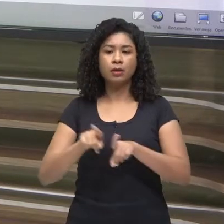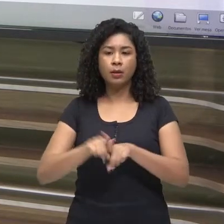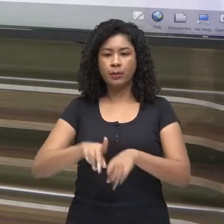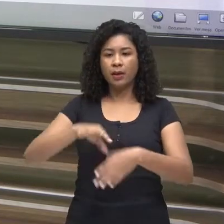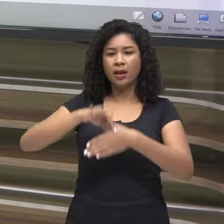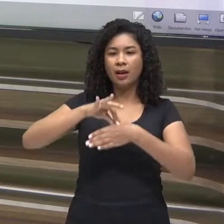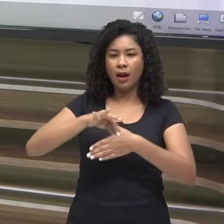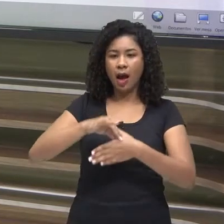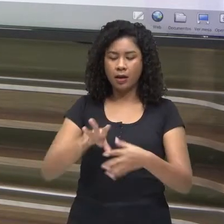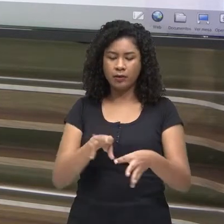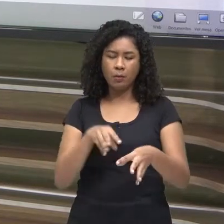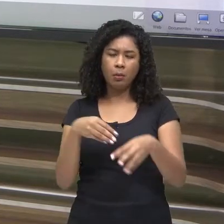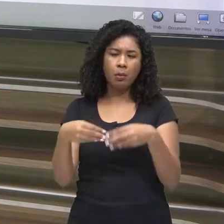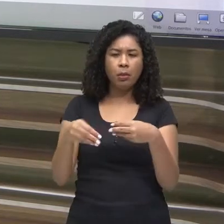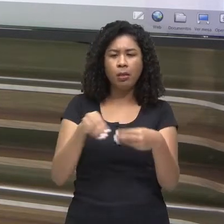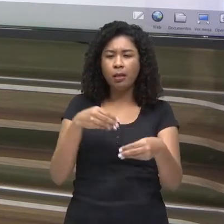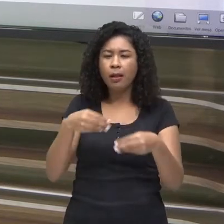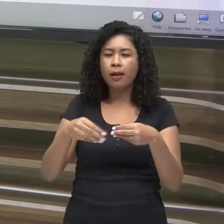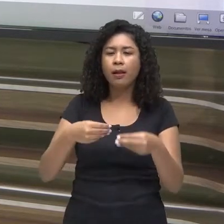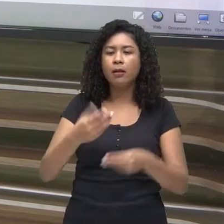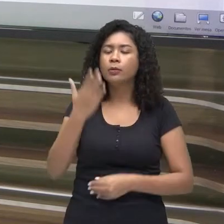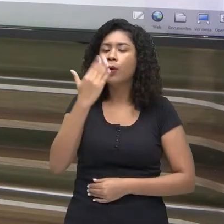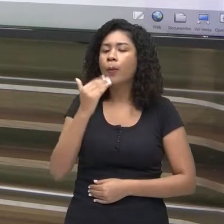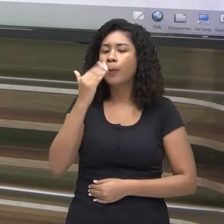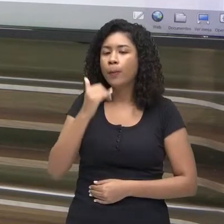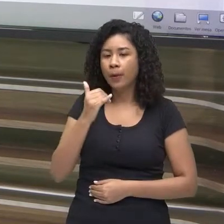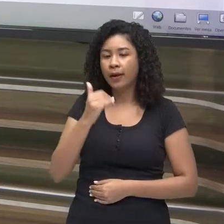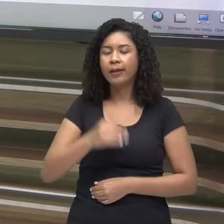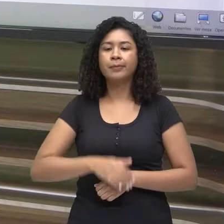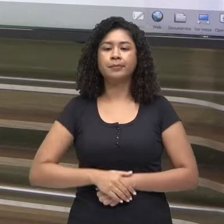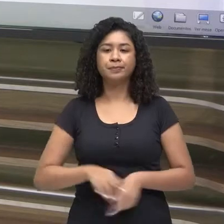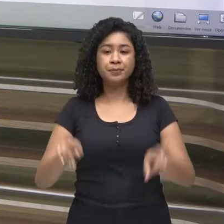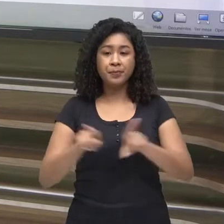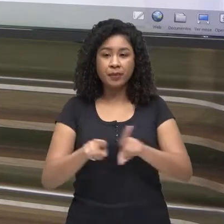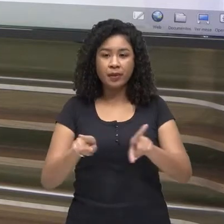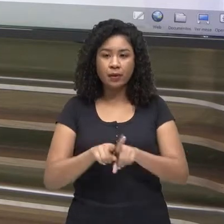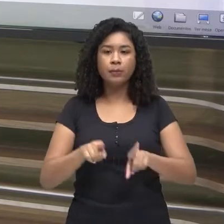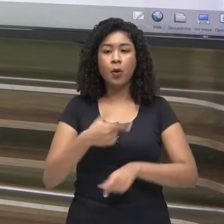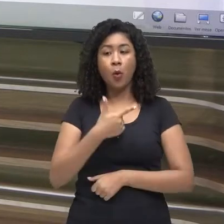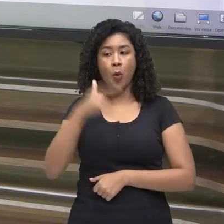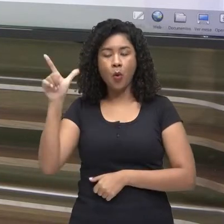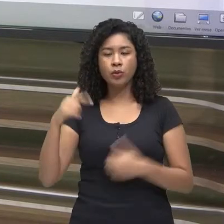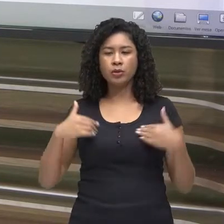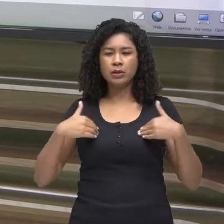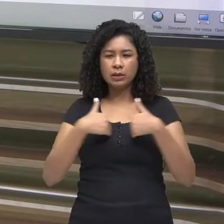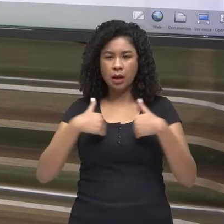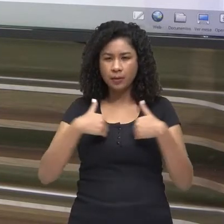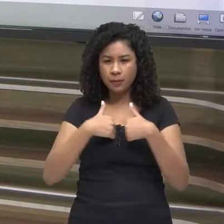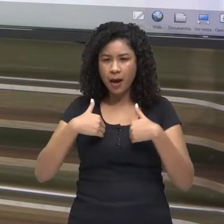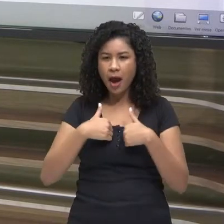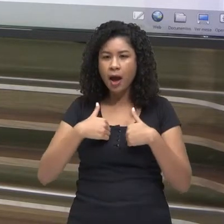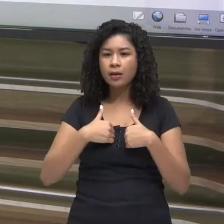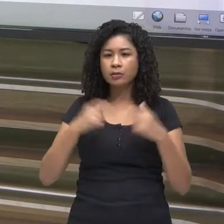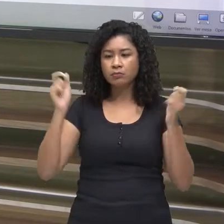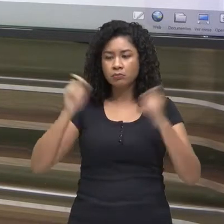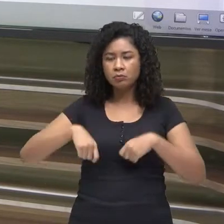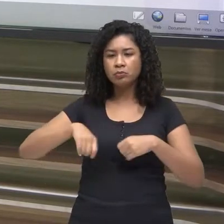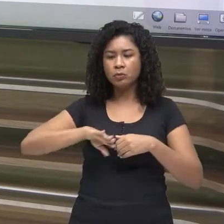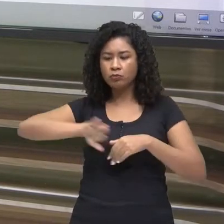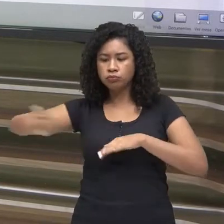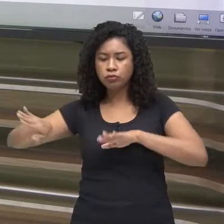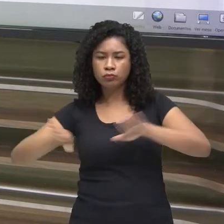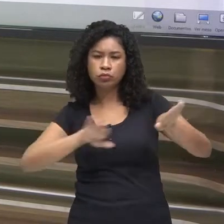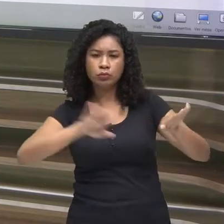né, para comer, afugentou os animais, ou seja, espantou os animais. Então, além disso, ainda